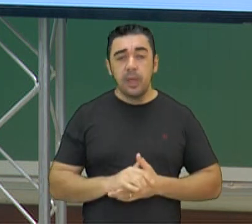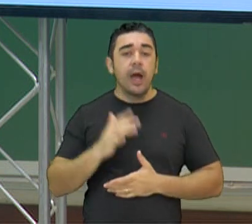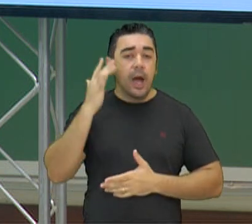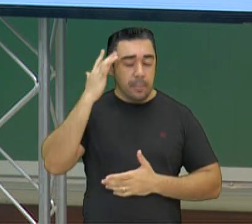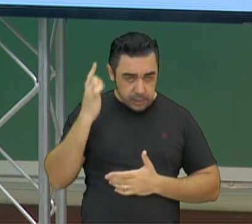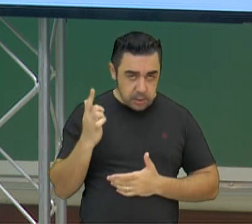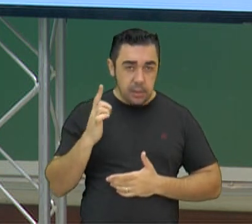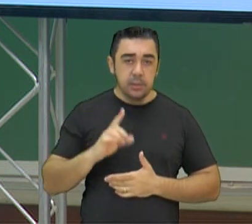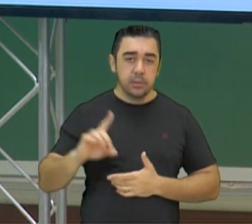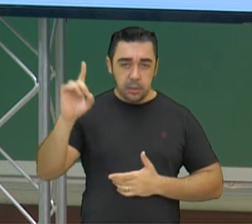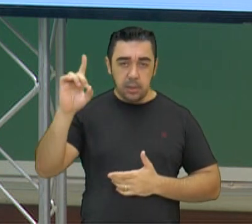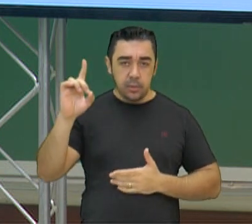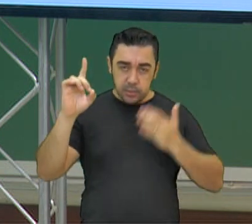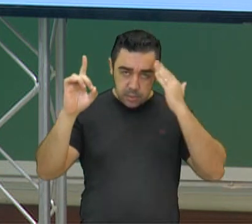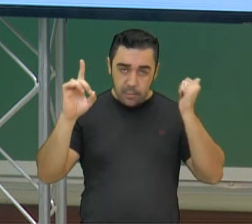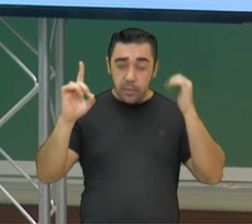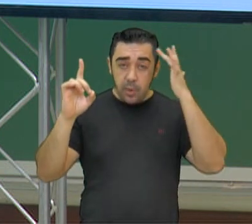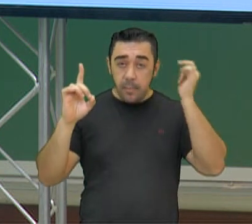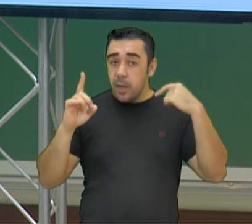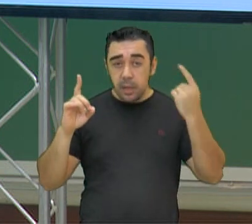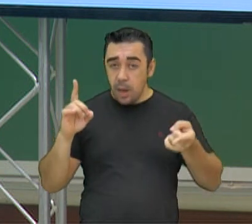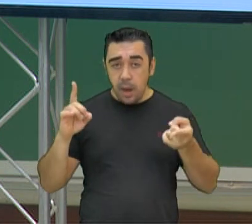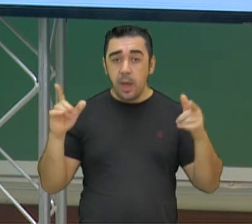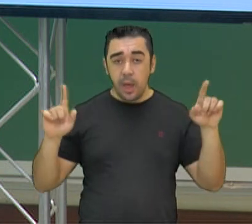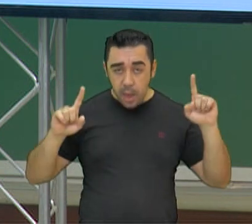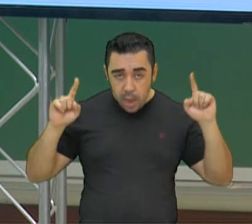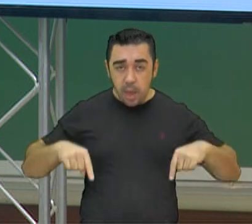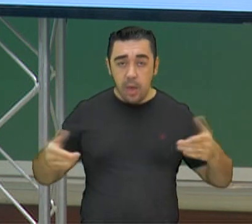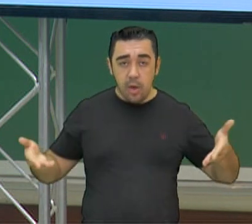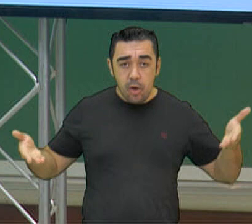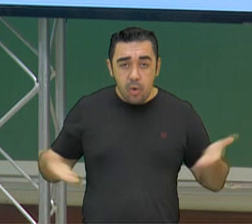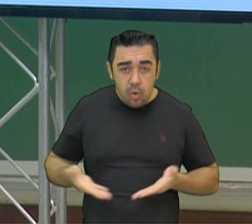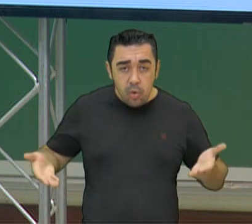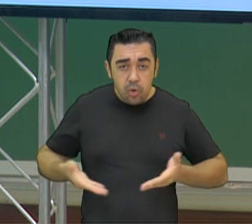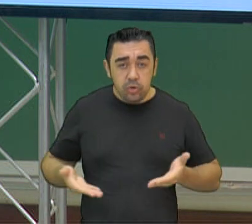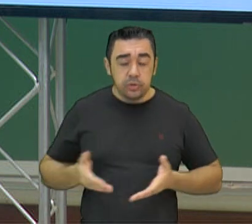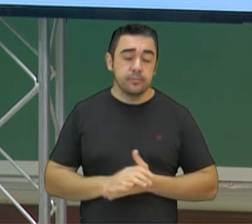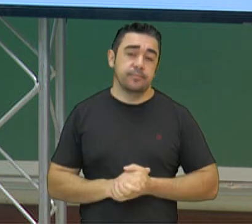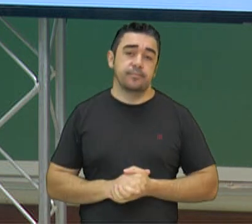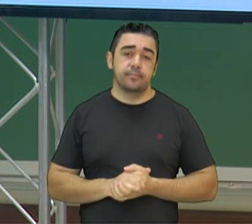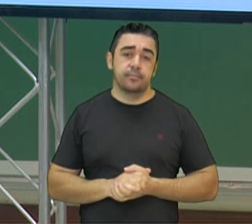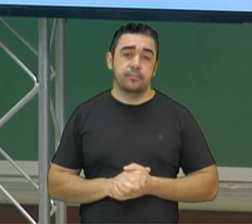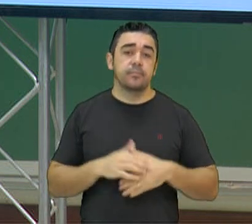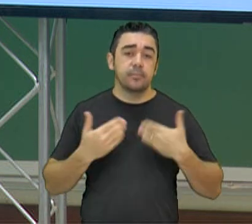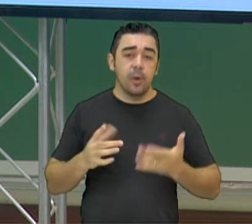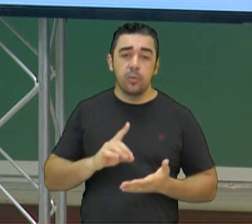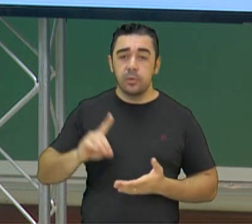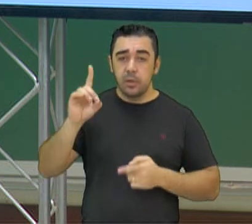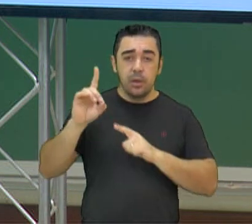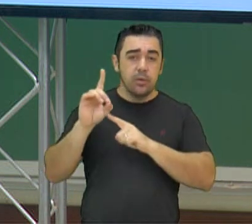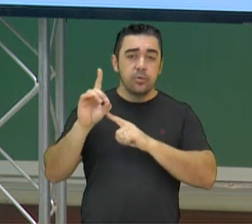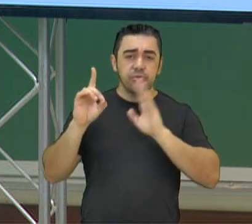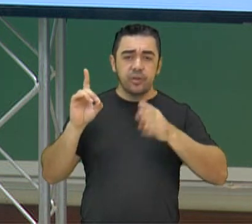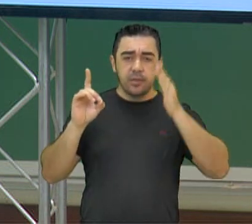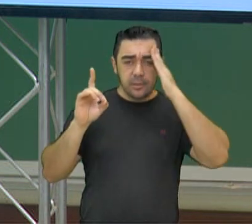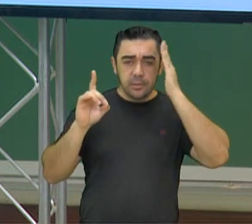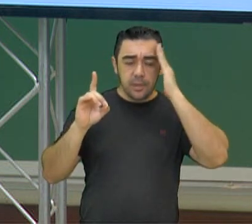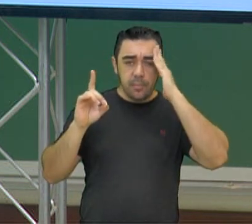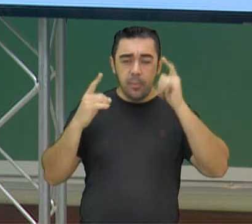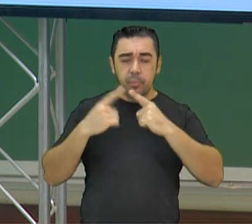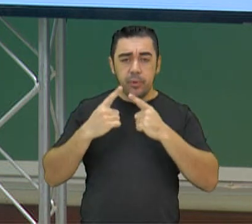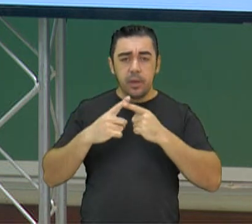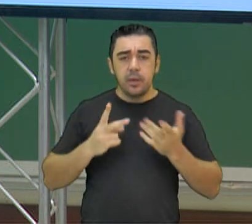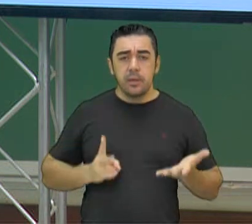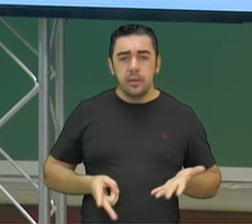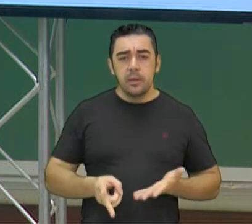amanhã, para Deus, não é amanhã, é ainda hoje, é o presente de Deus. Então, Deus tem como estar sabendo isso, porque Ele está nesse